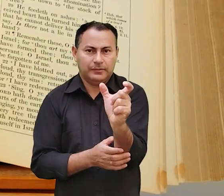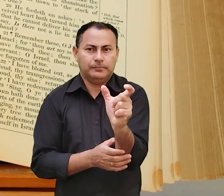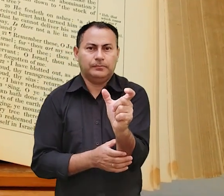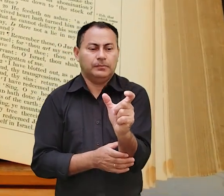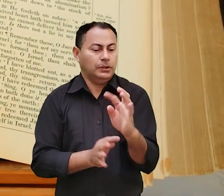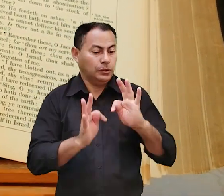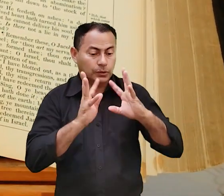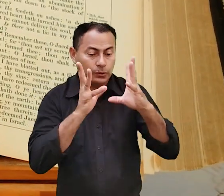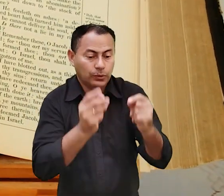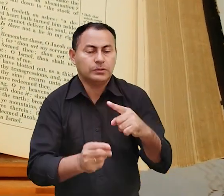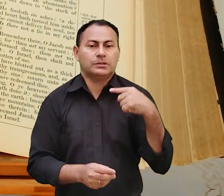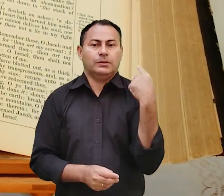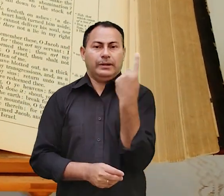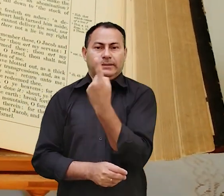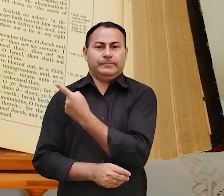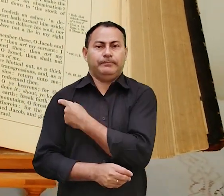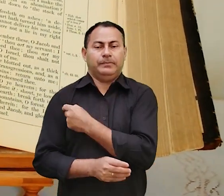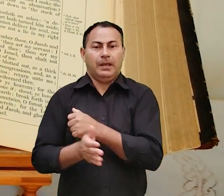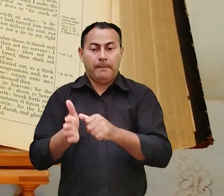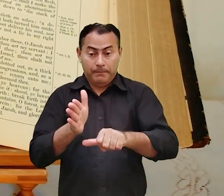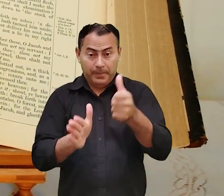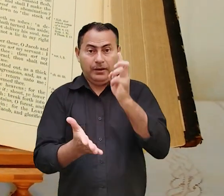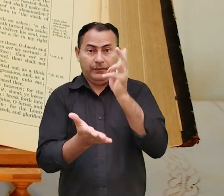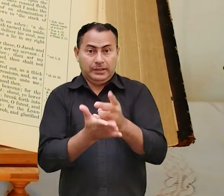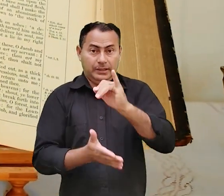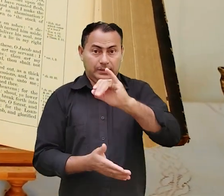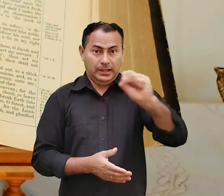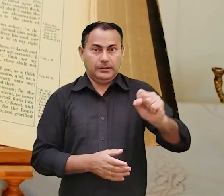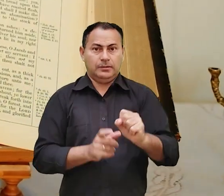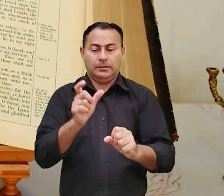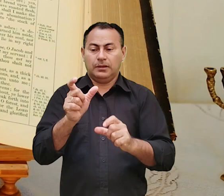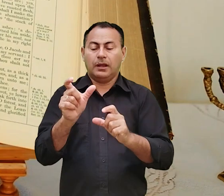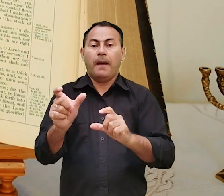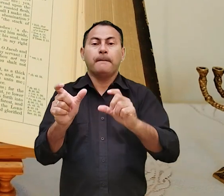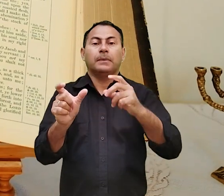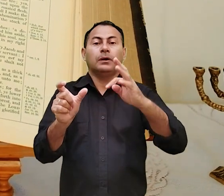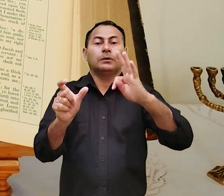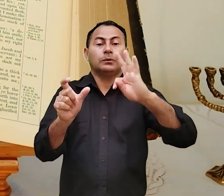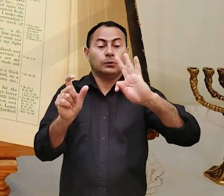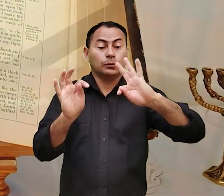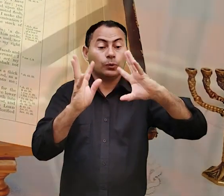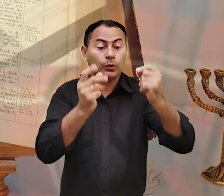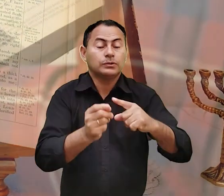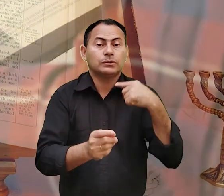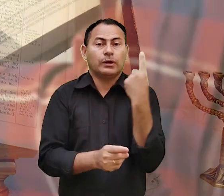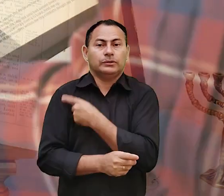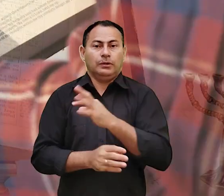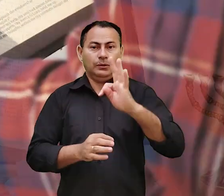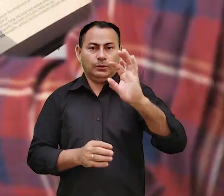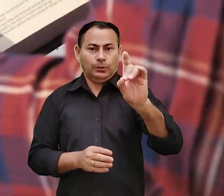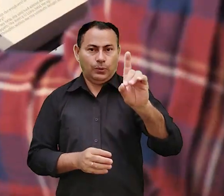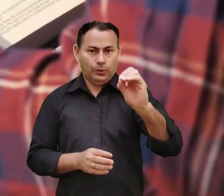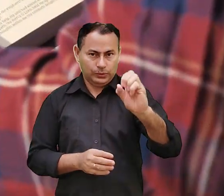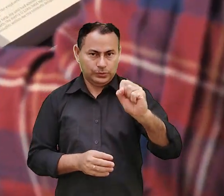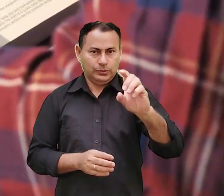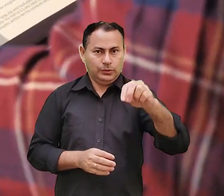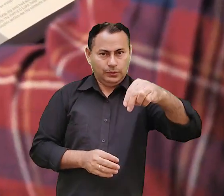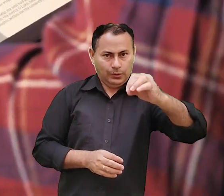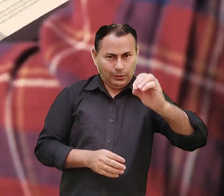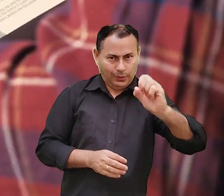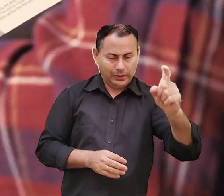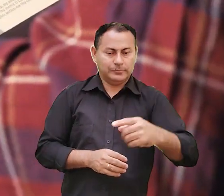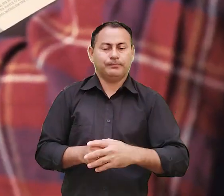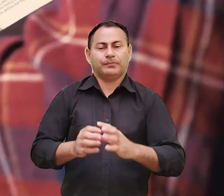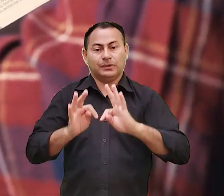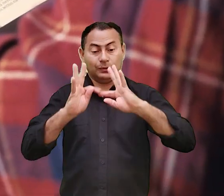palavra, todos nós. Da primeira vez que Isaías usa a palavra todos nós, ele diz, todos nós, tal qual